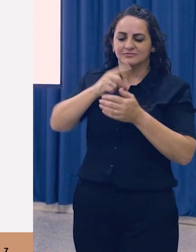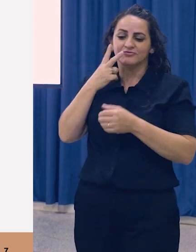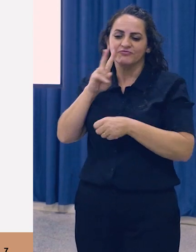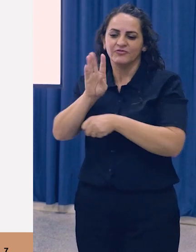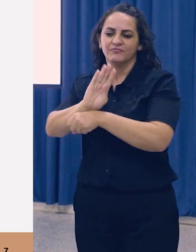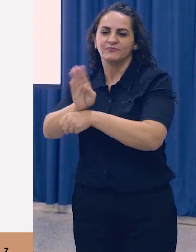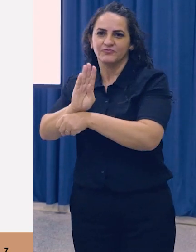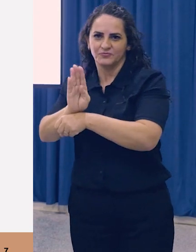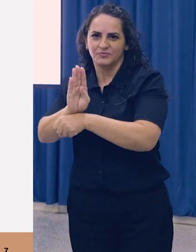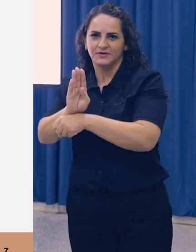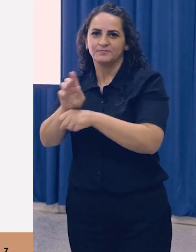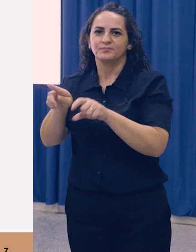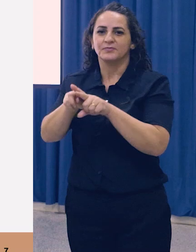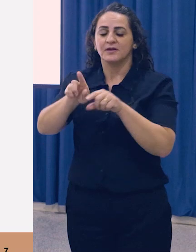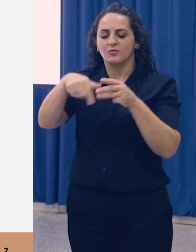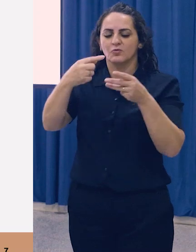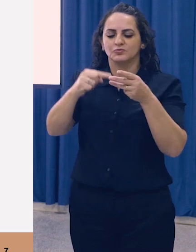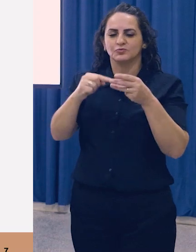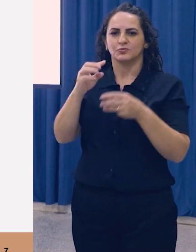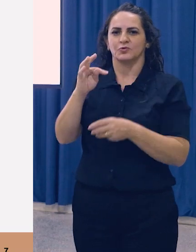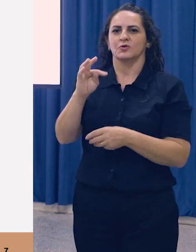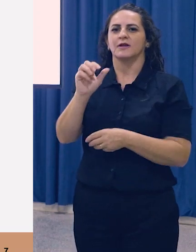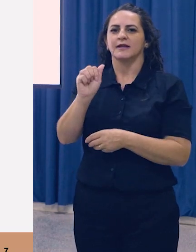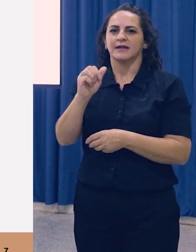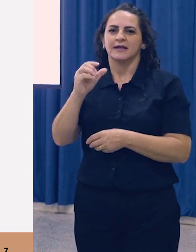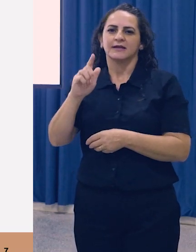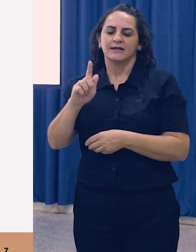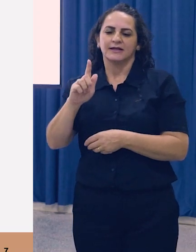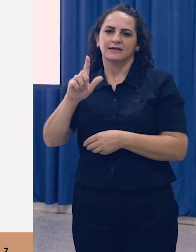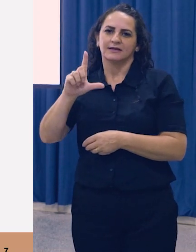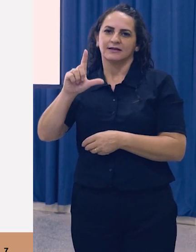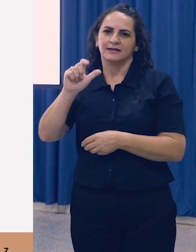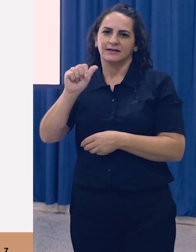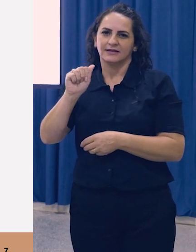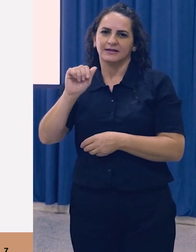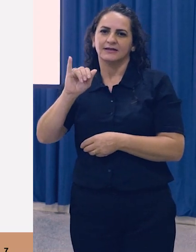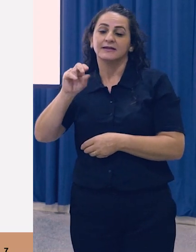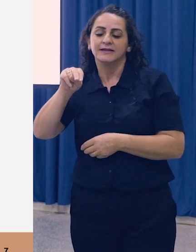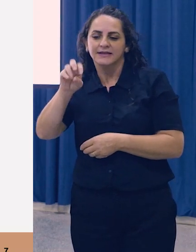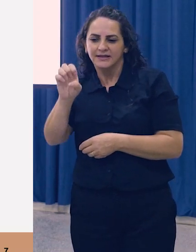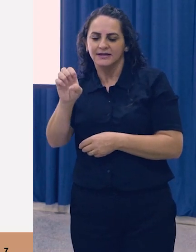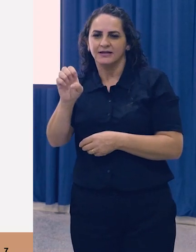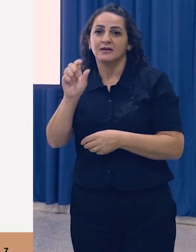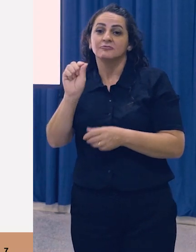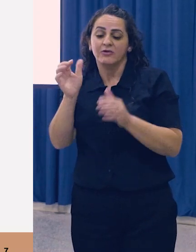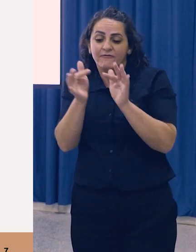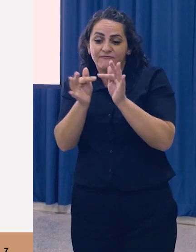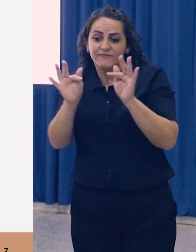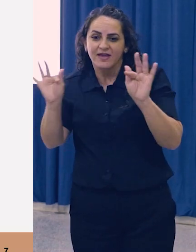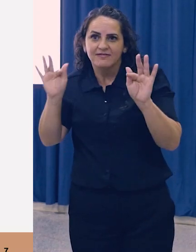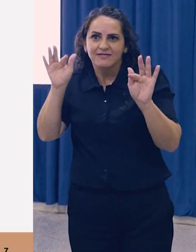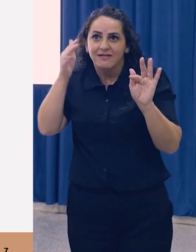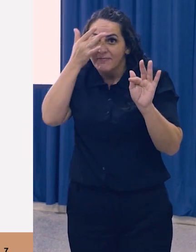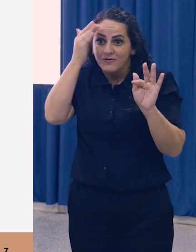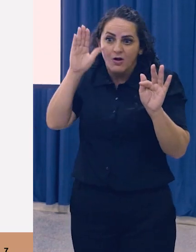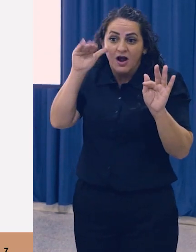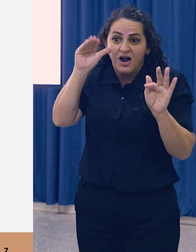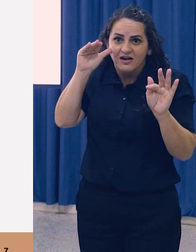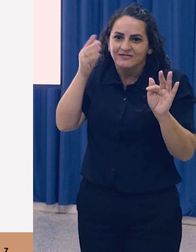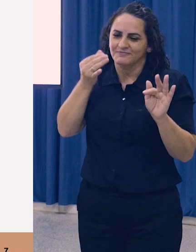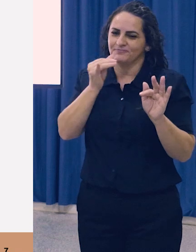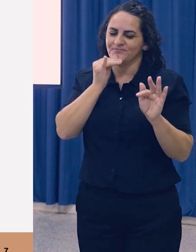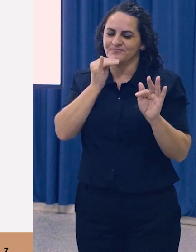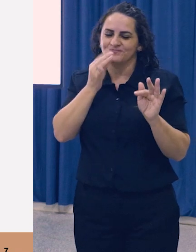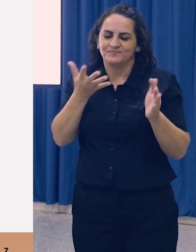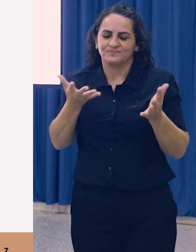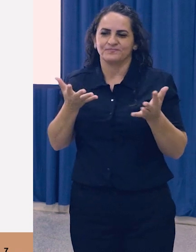a tagline, que é um termo um pouco mais desconhecido, é uma frase para gerar curiosidade. Então, por